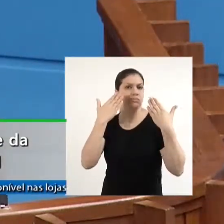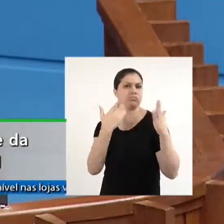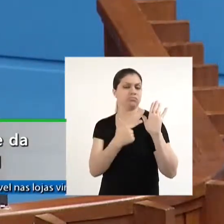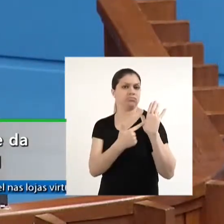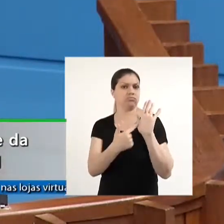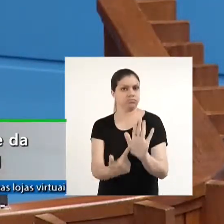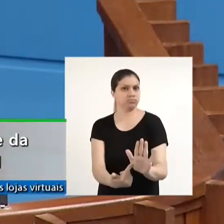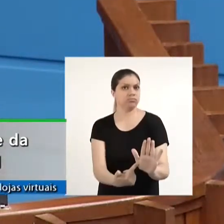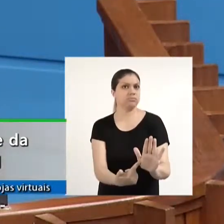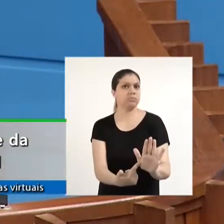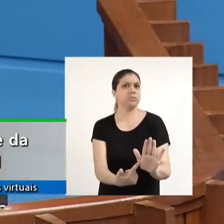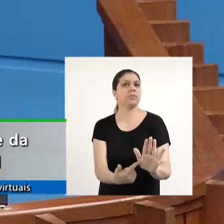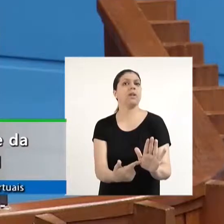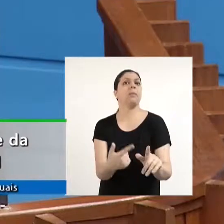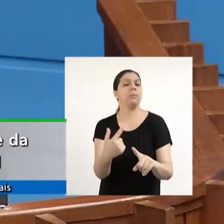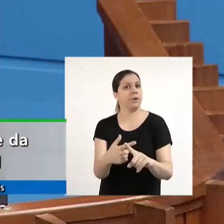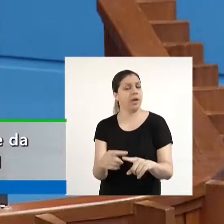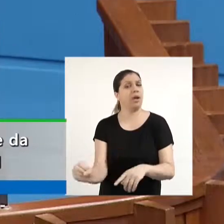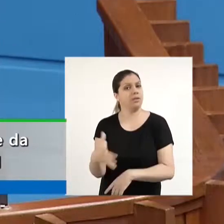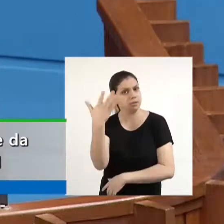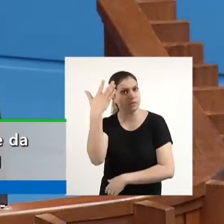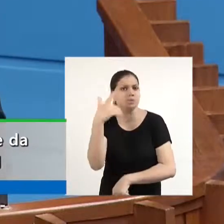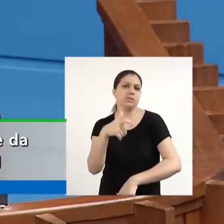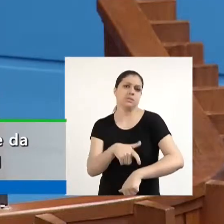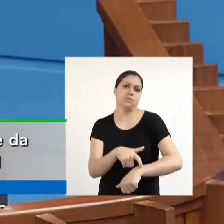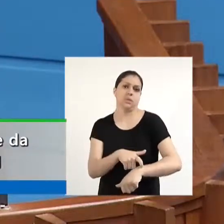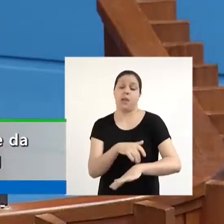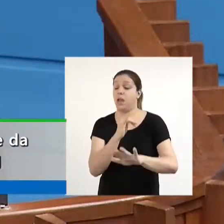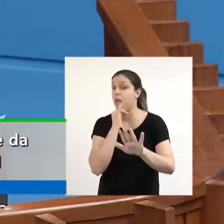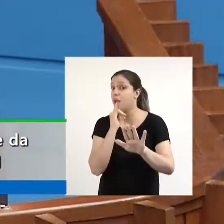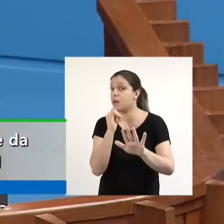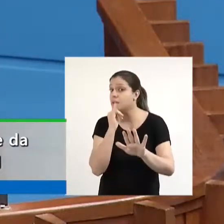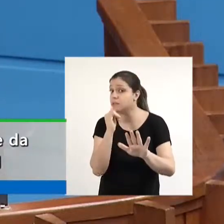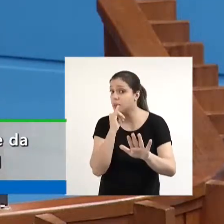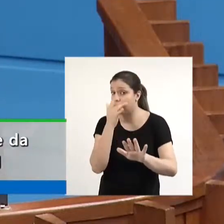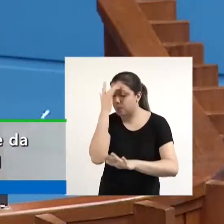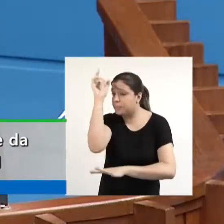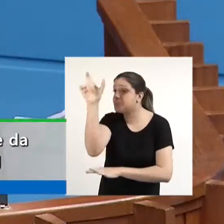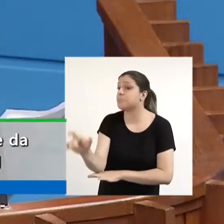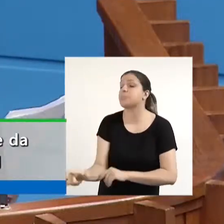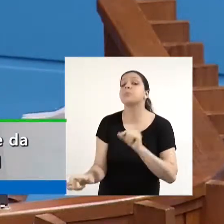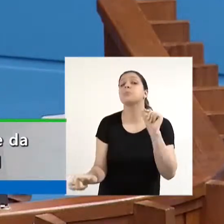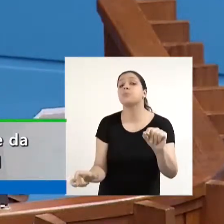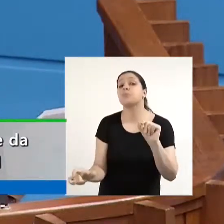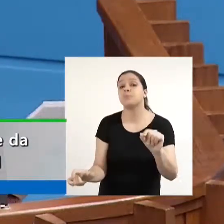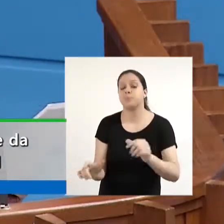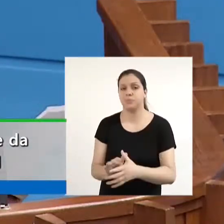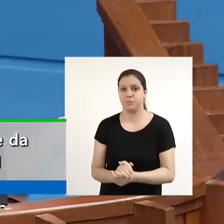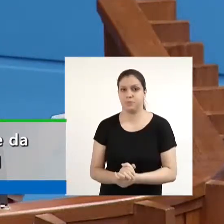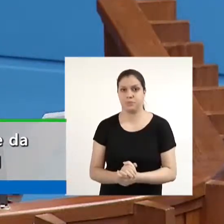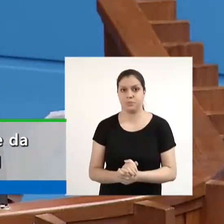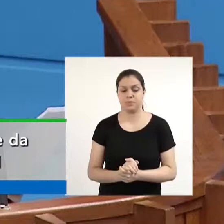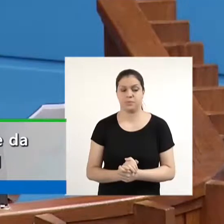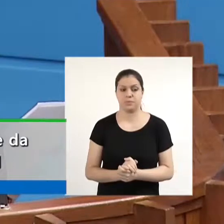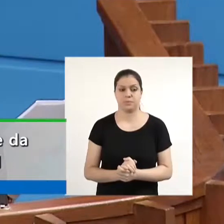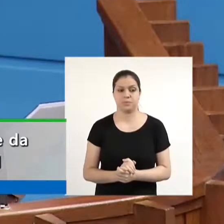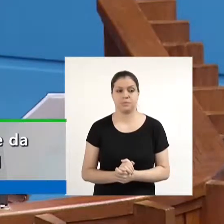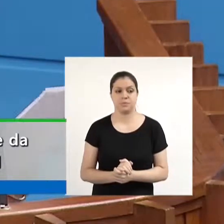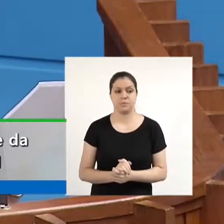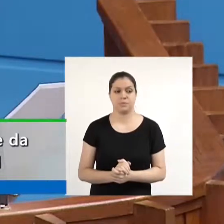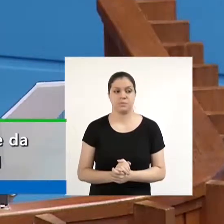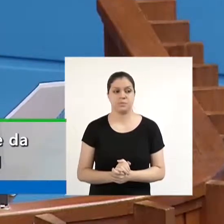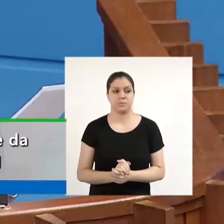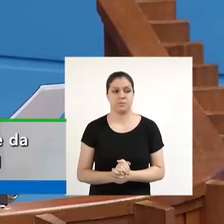passaram por esse momento. Exemplo de personalidades: deputado